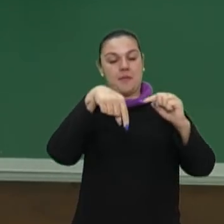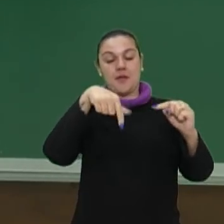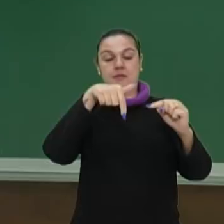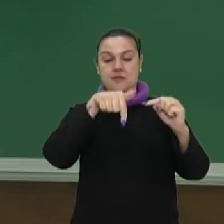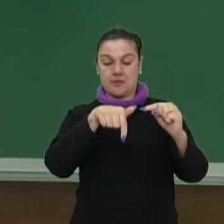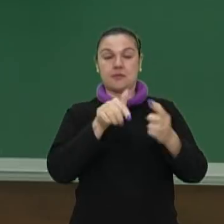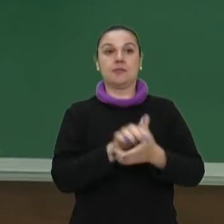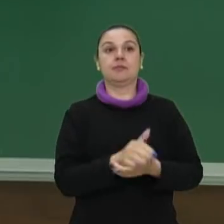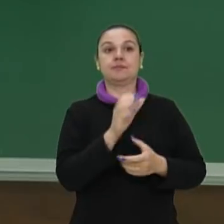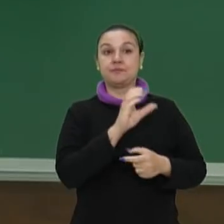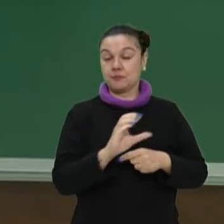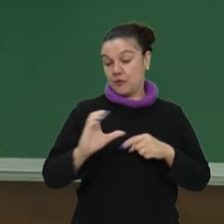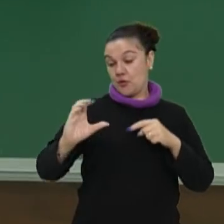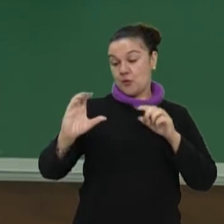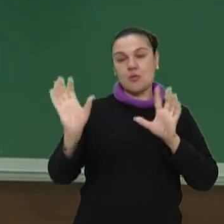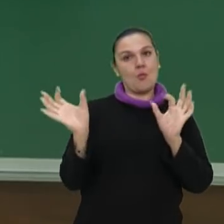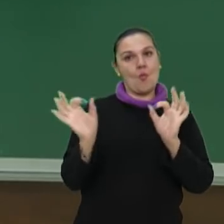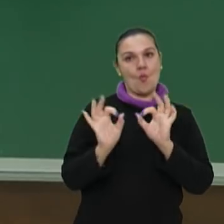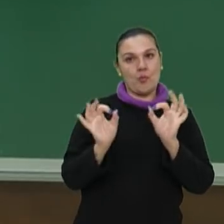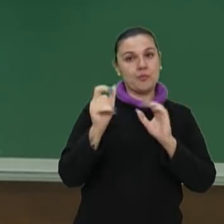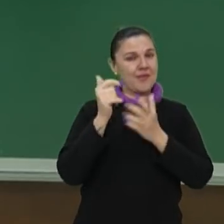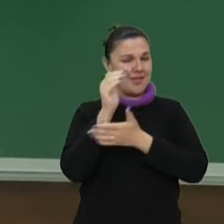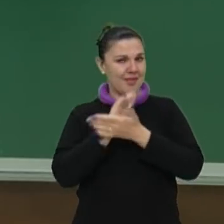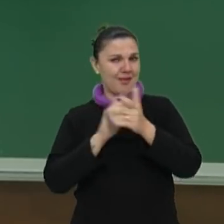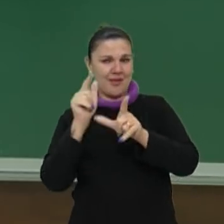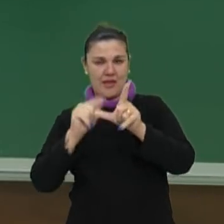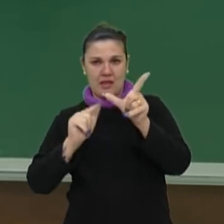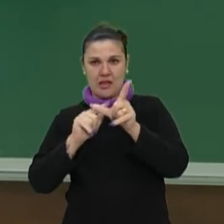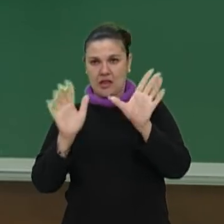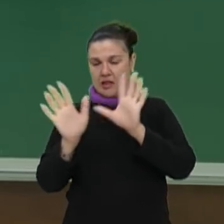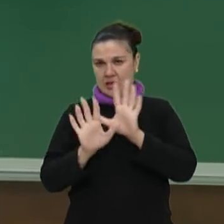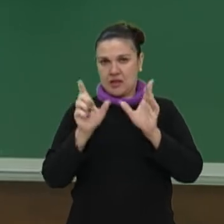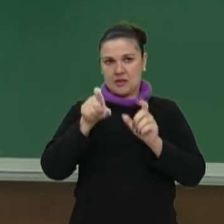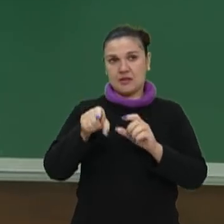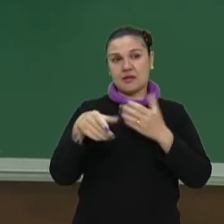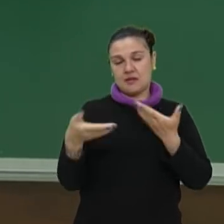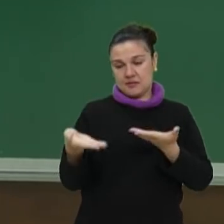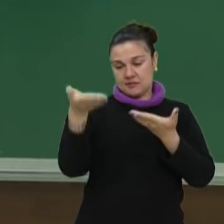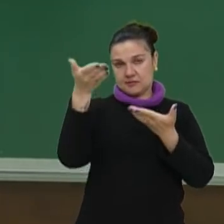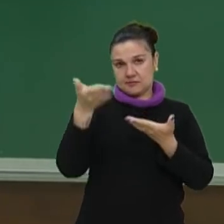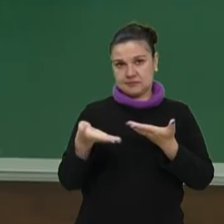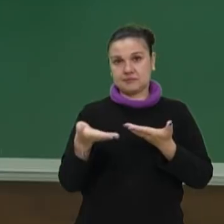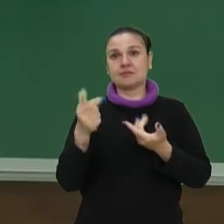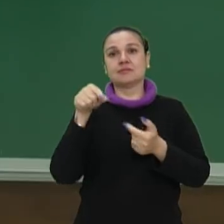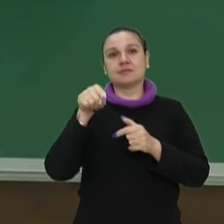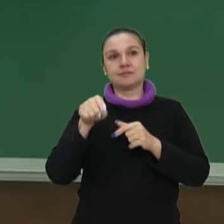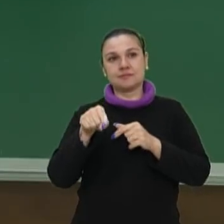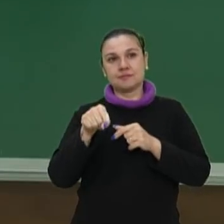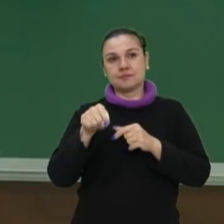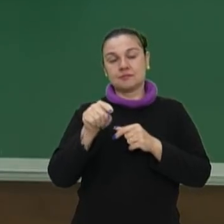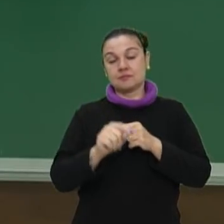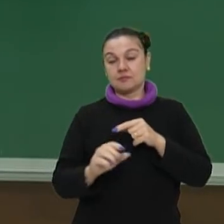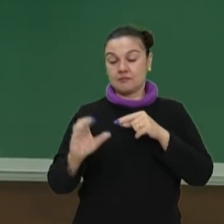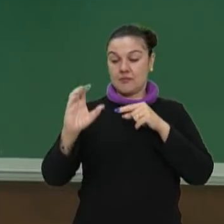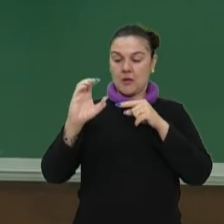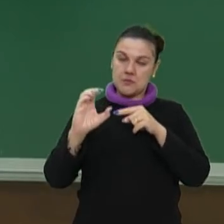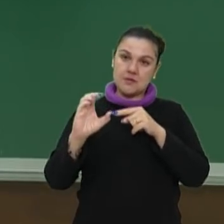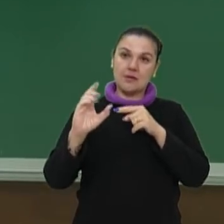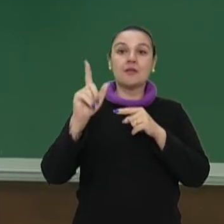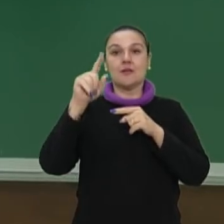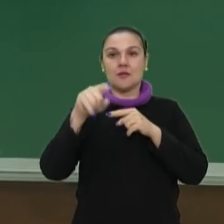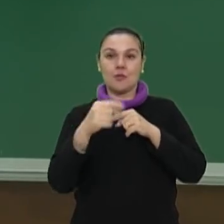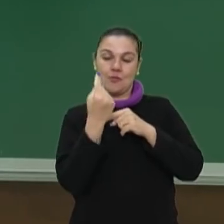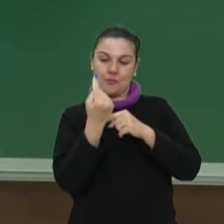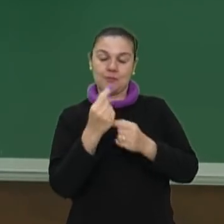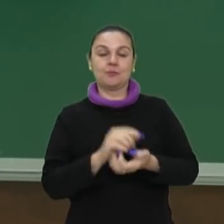7. E o c é o termo independente de x, ou seja, aquele que não aparece x, né? Então quem não aparece x aqui, o último termo ali